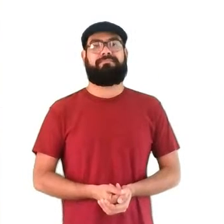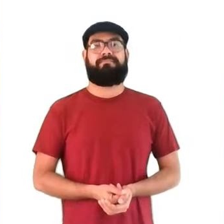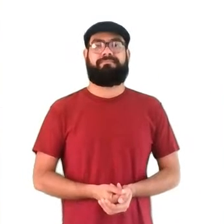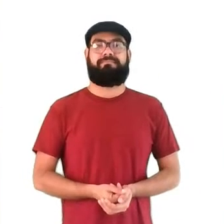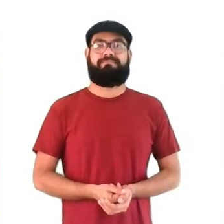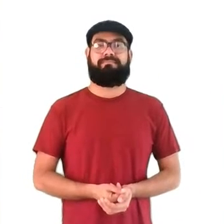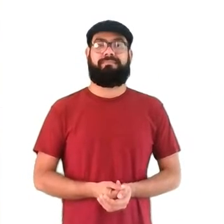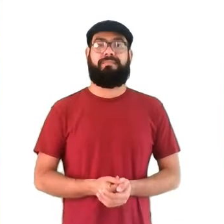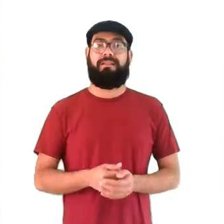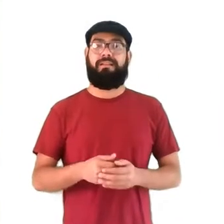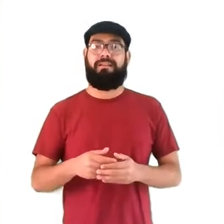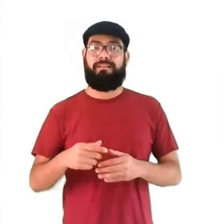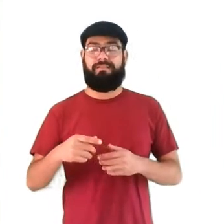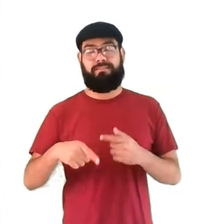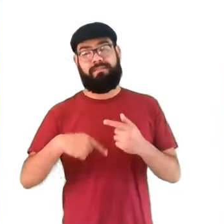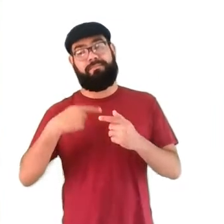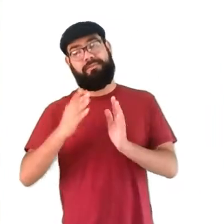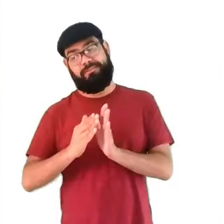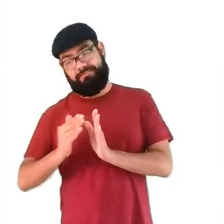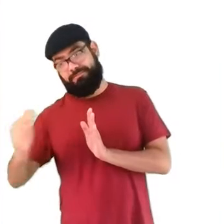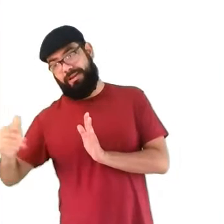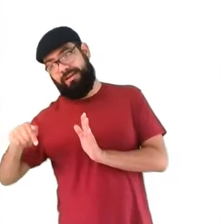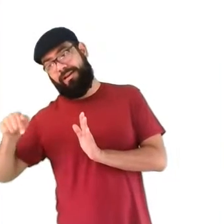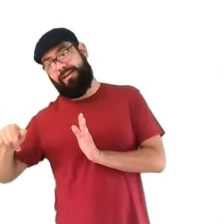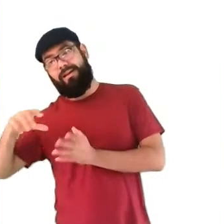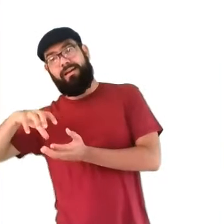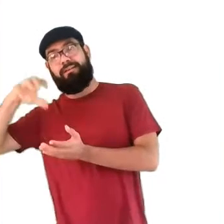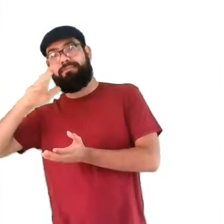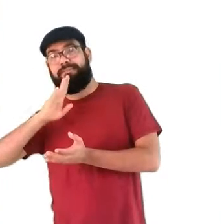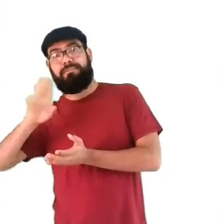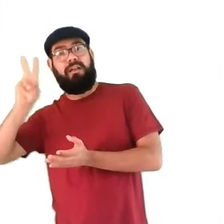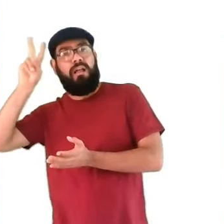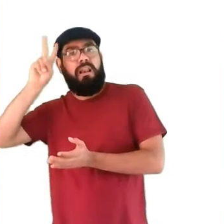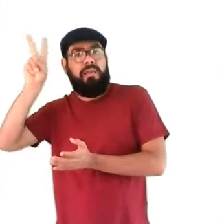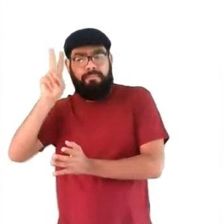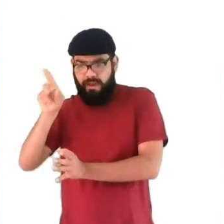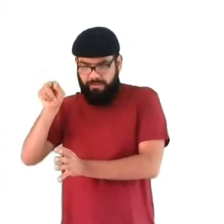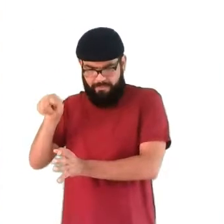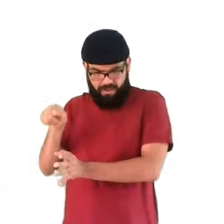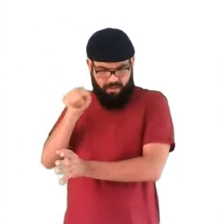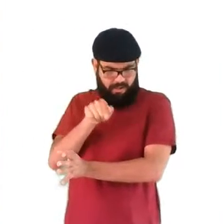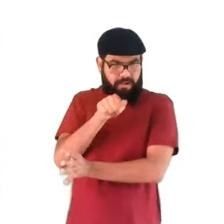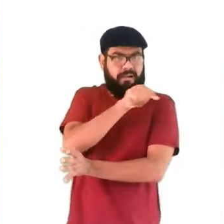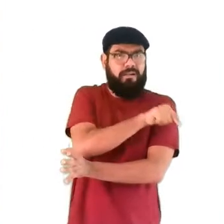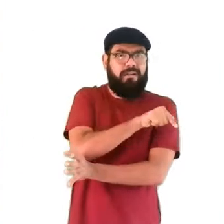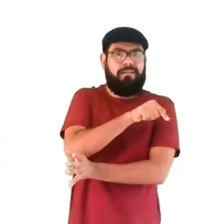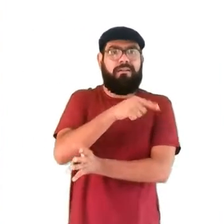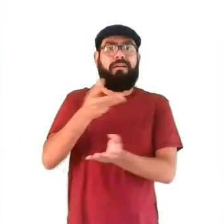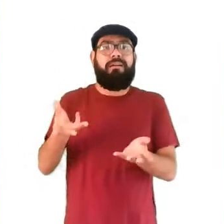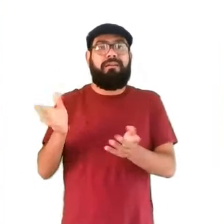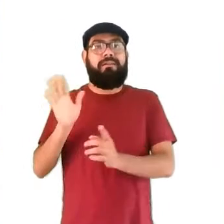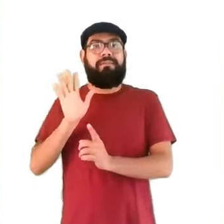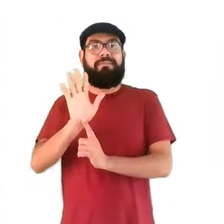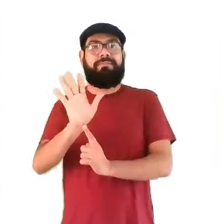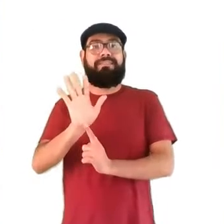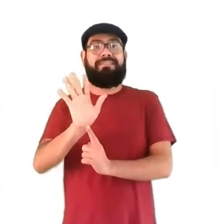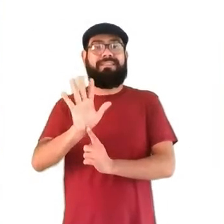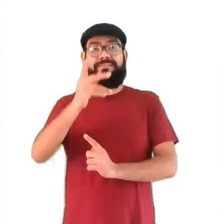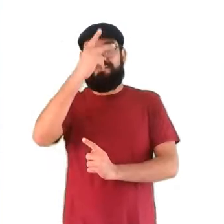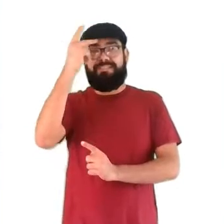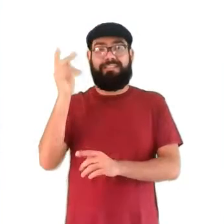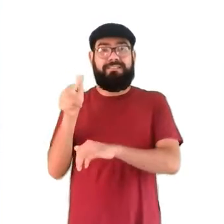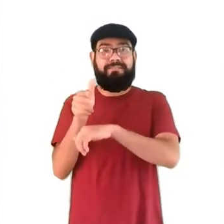vida adulta. E para a gente relembrar um pouquinho de cada uma dessas fases, eu trouxe aqui para vocês alguns vídeos para